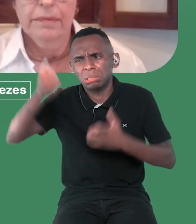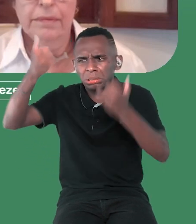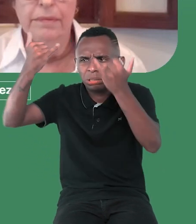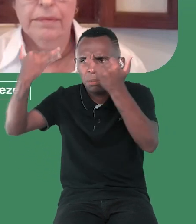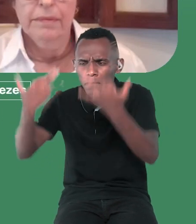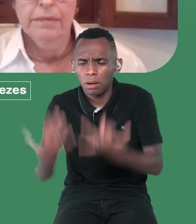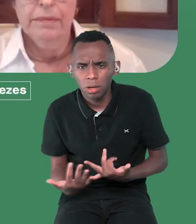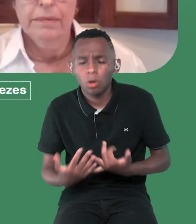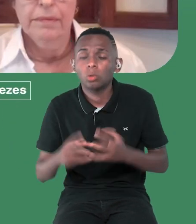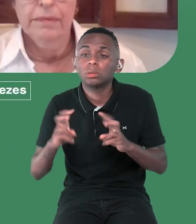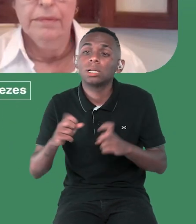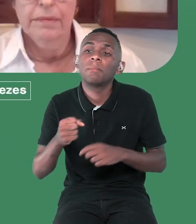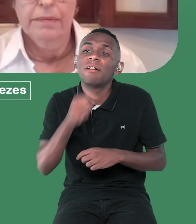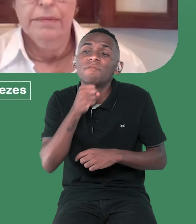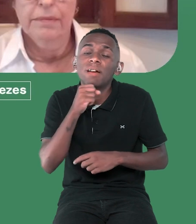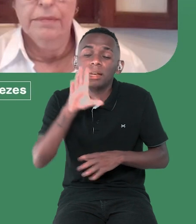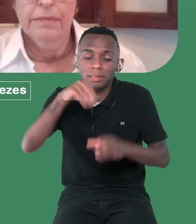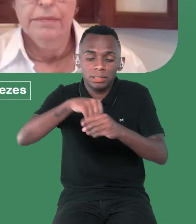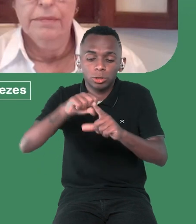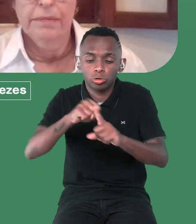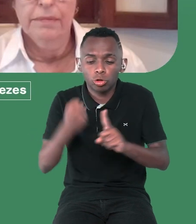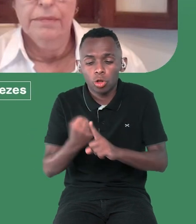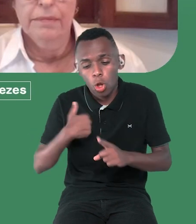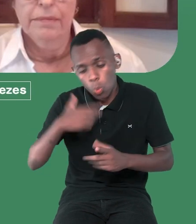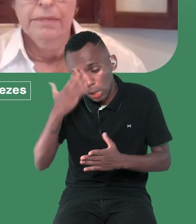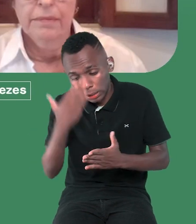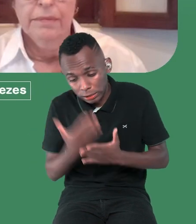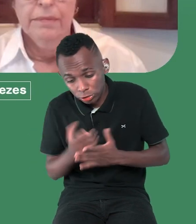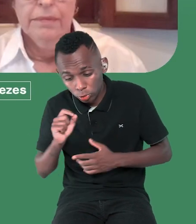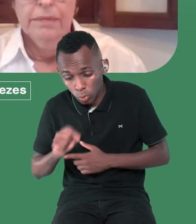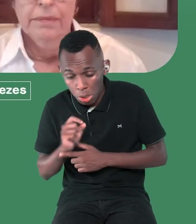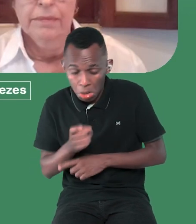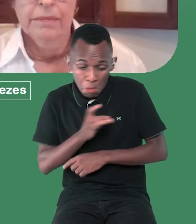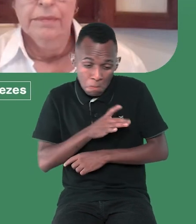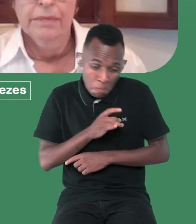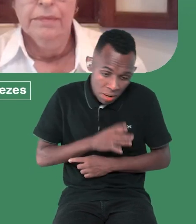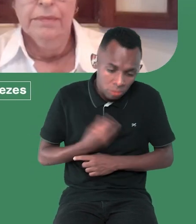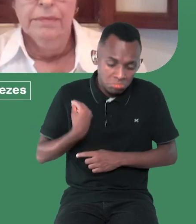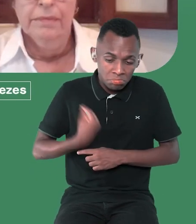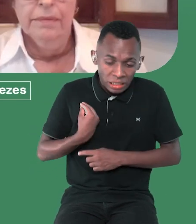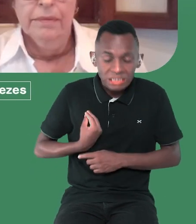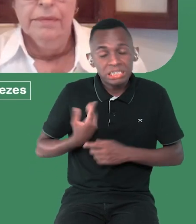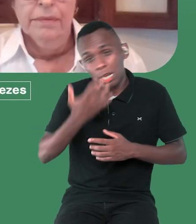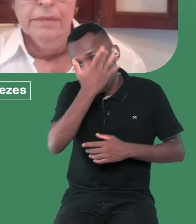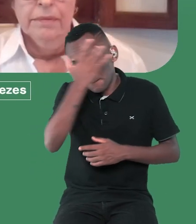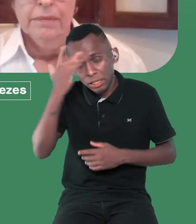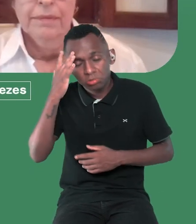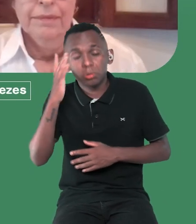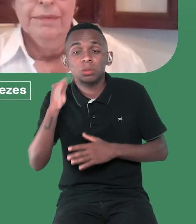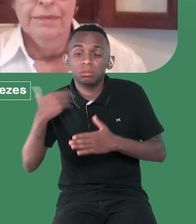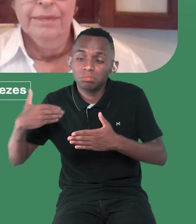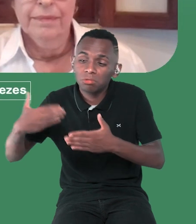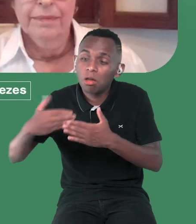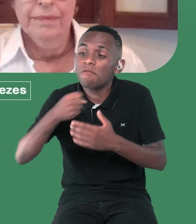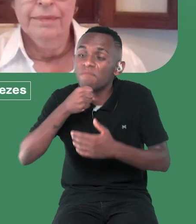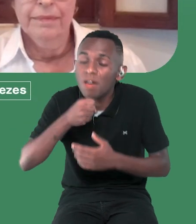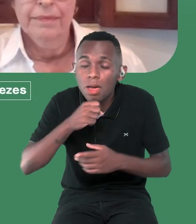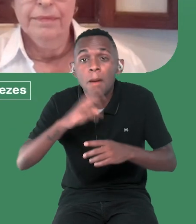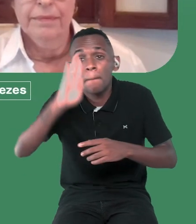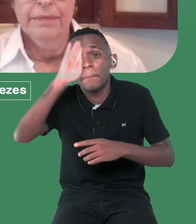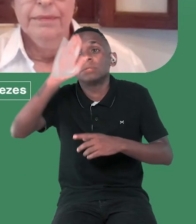falou da velhice na nossa sociedade, né? Eu acho que esse é um medo que é muito presente nas pessoas que vão envelhecendo,